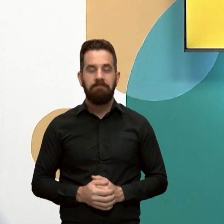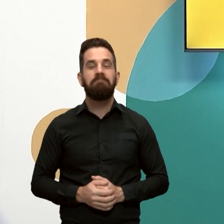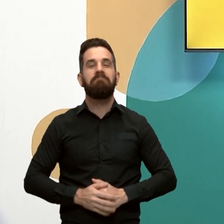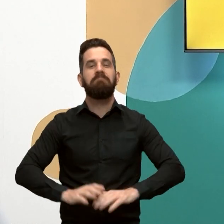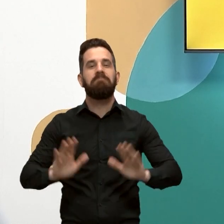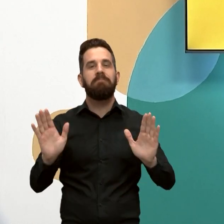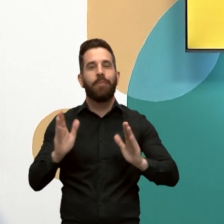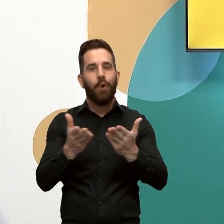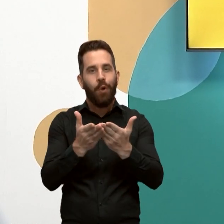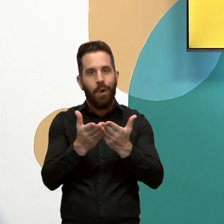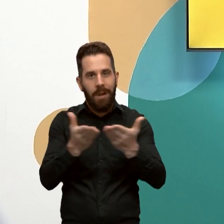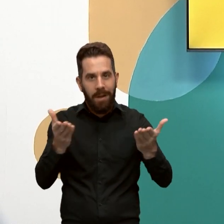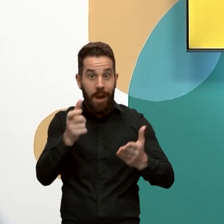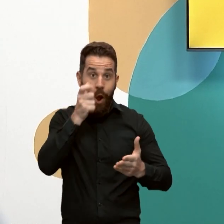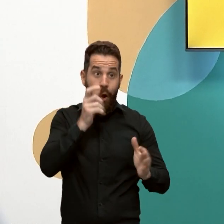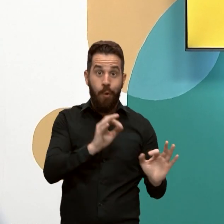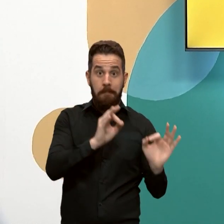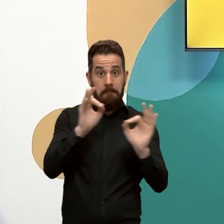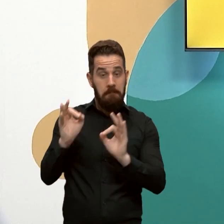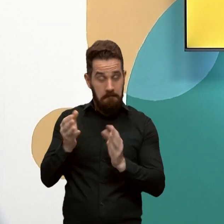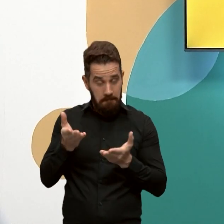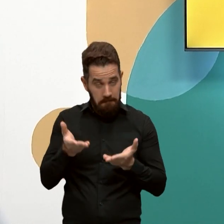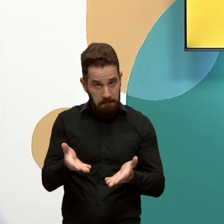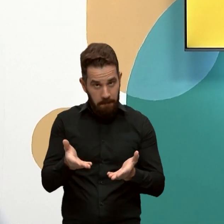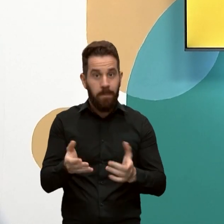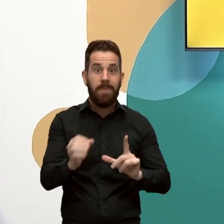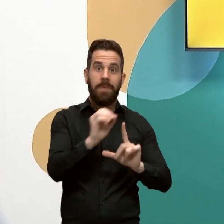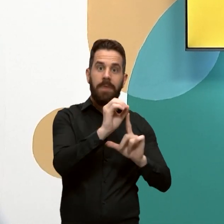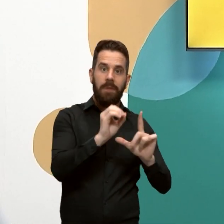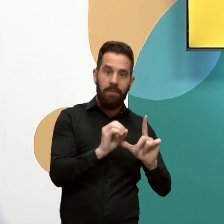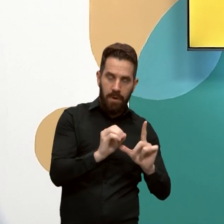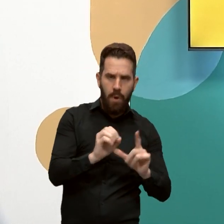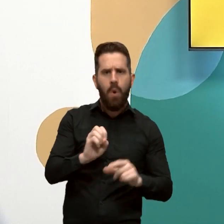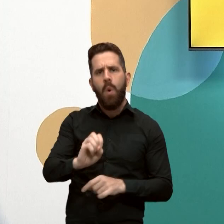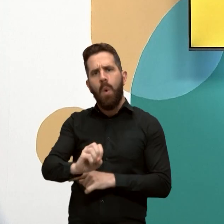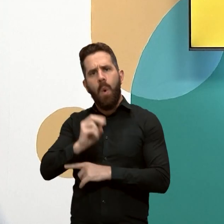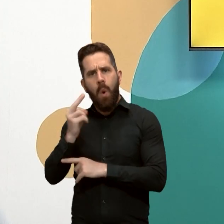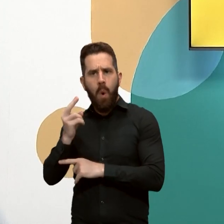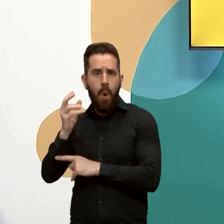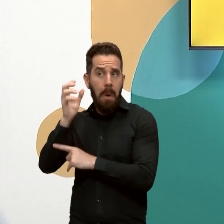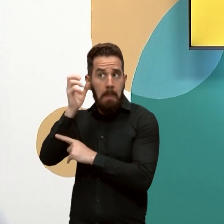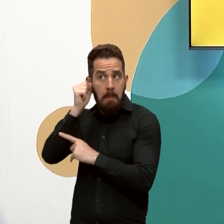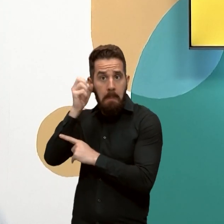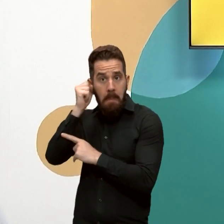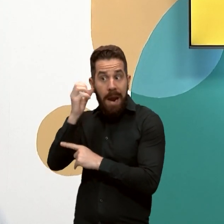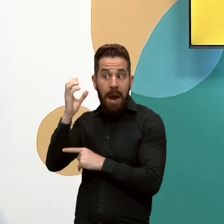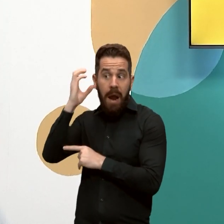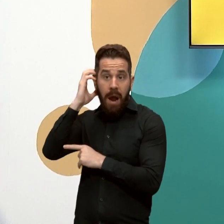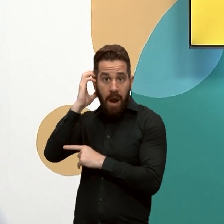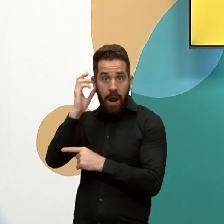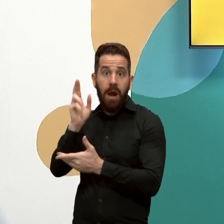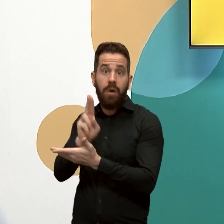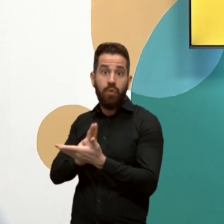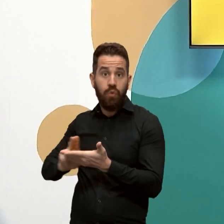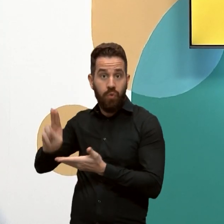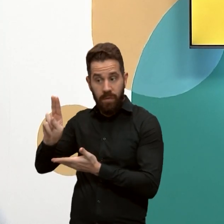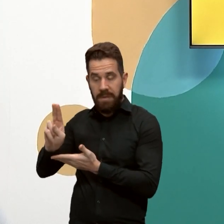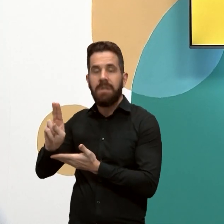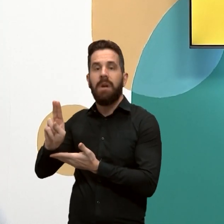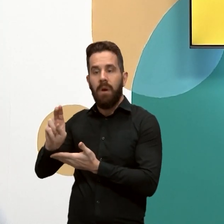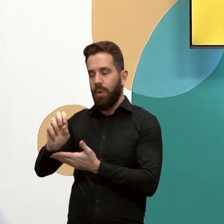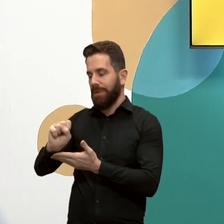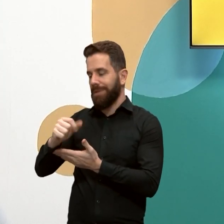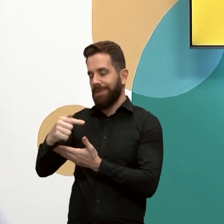Olá para você que acompanha a gente pela TV UFG ou pela Rádio Universitária 870